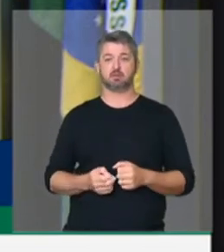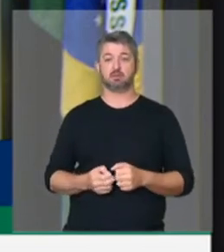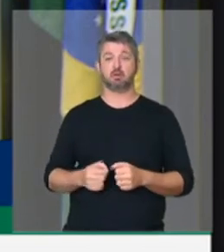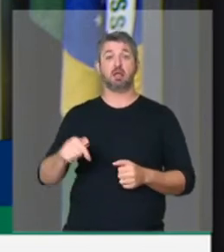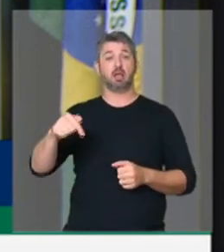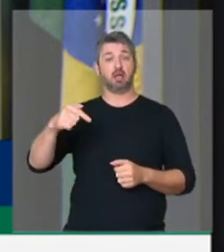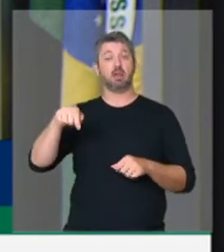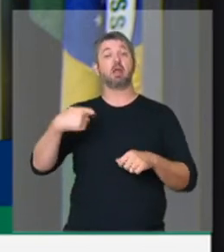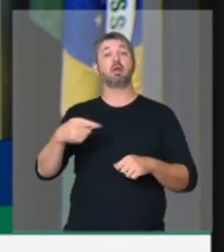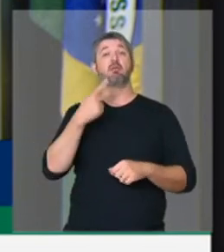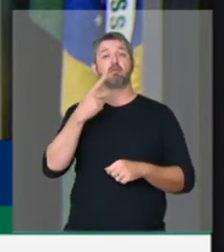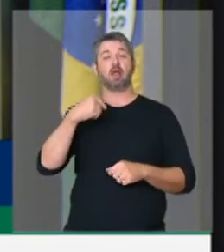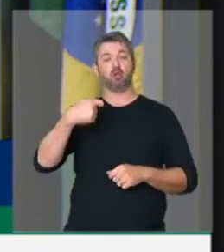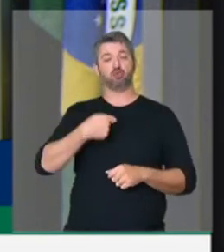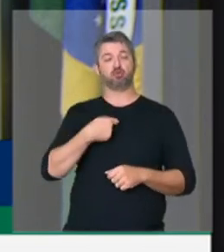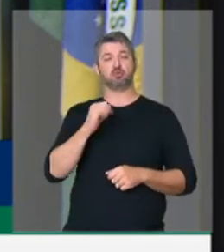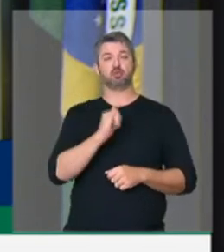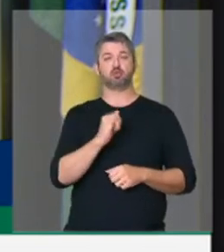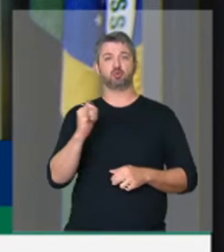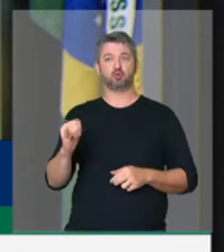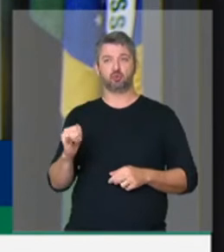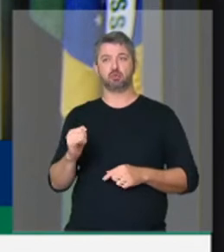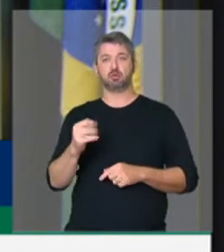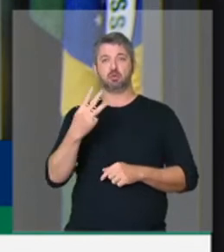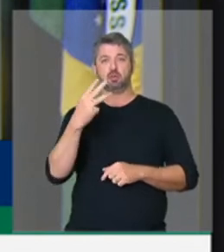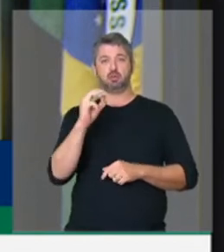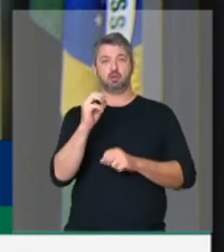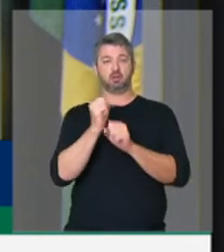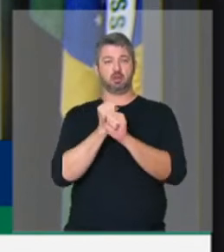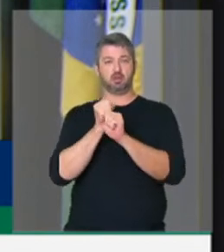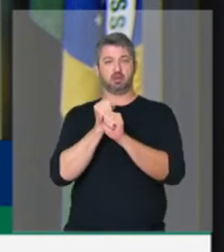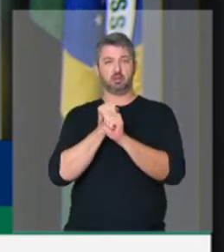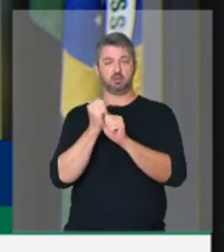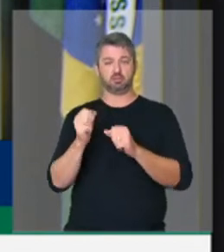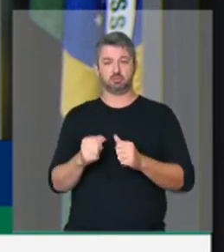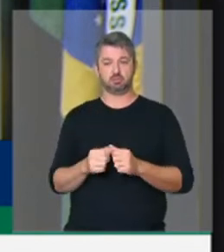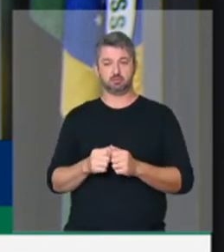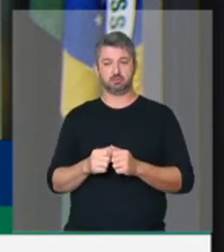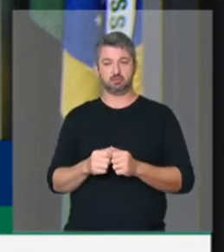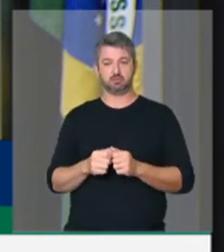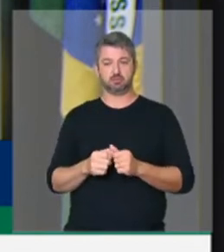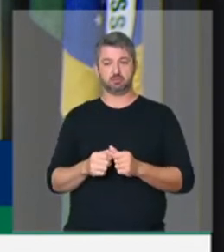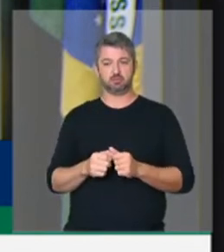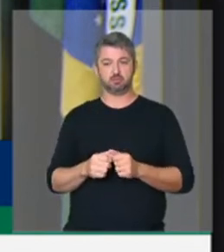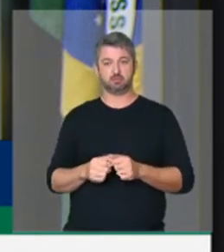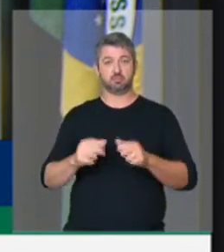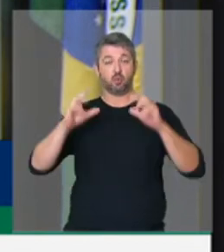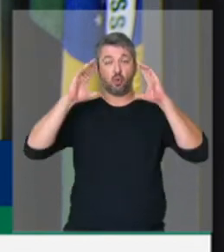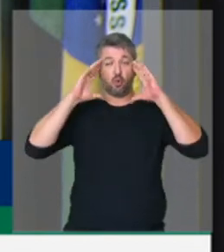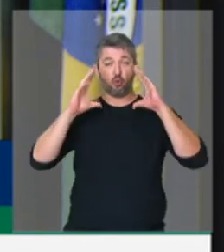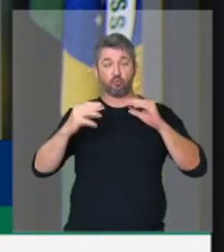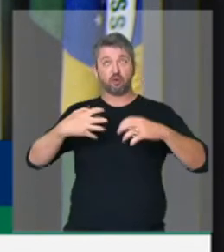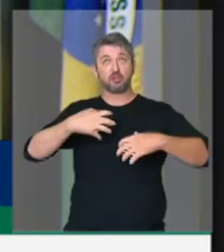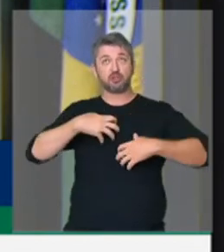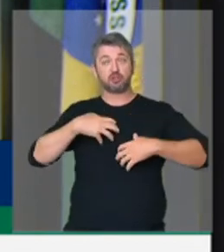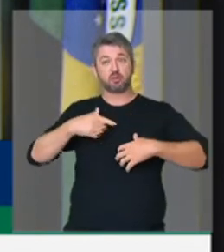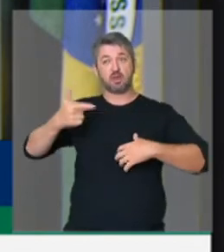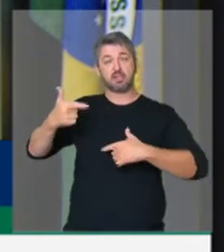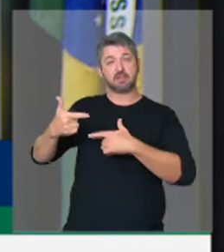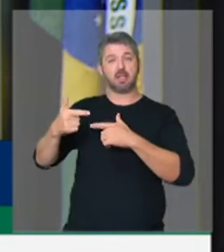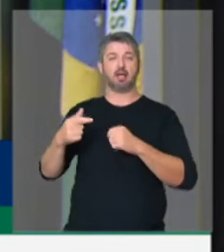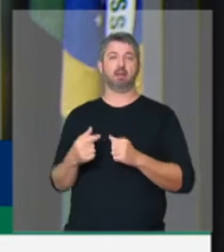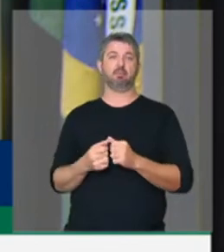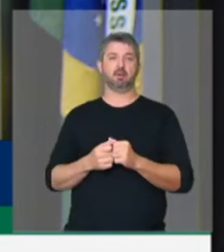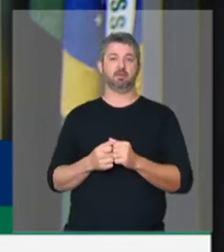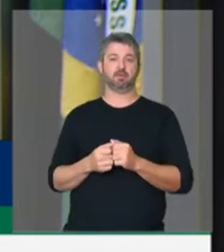fala é um instrutor por mais de 30 anos. Você precisa estar confortável com esse equipamento, com esse